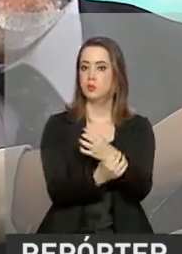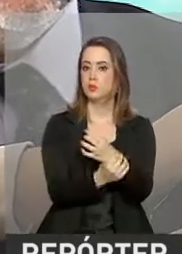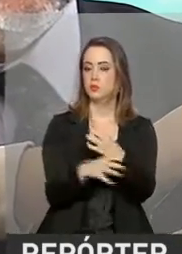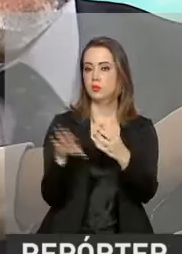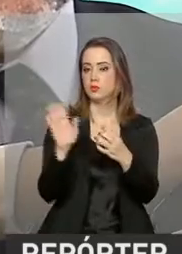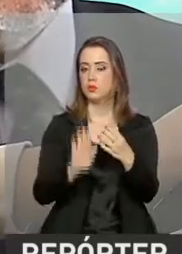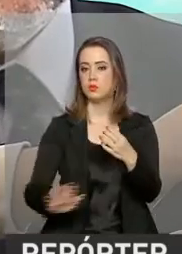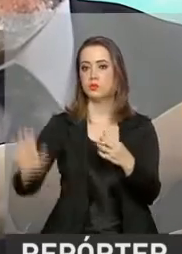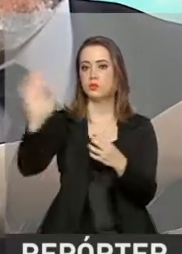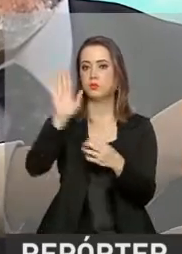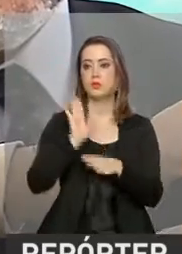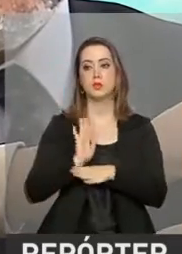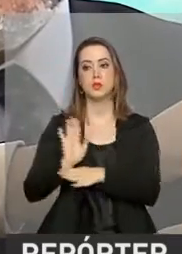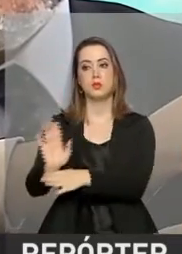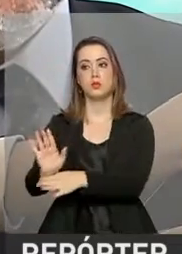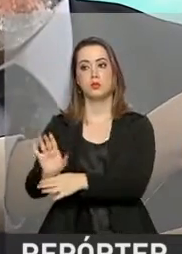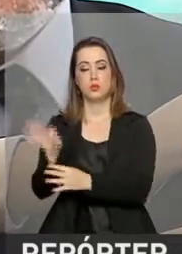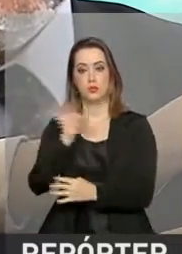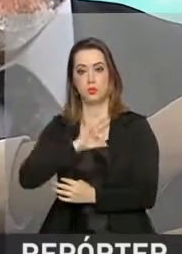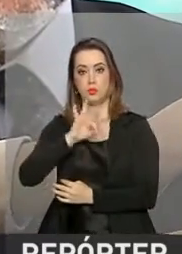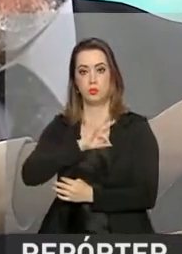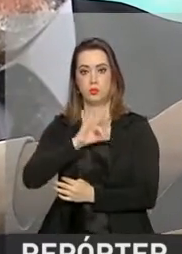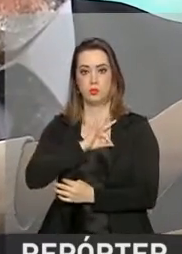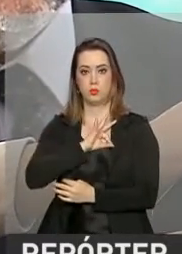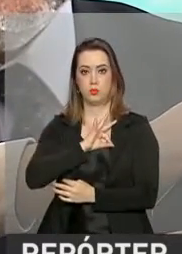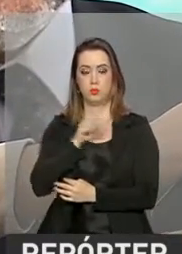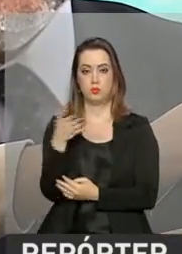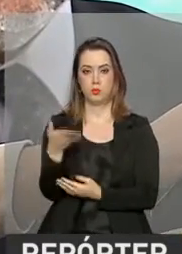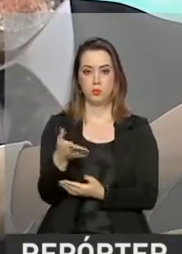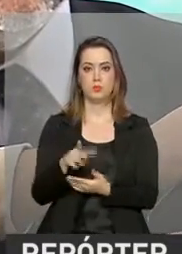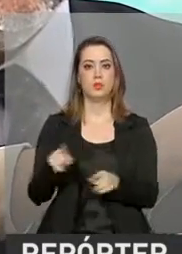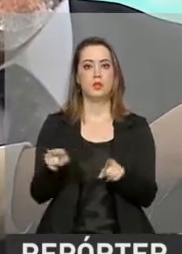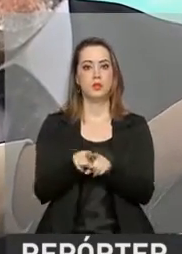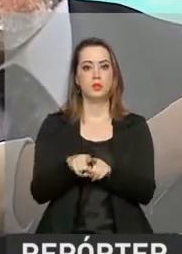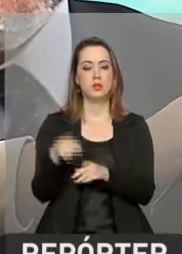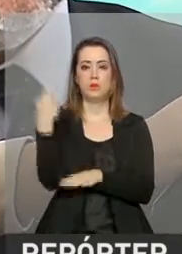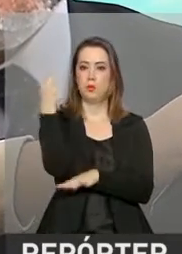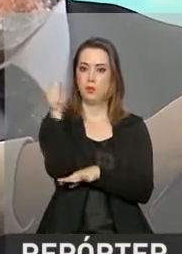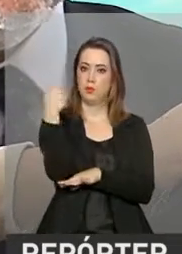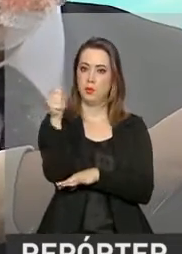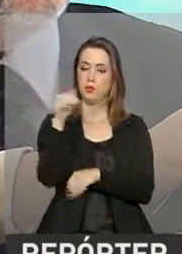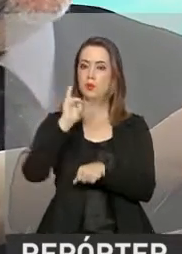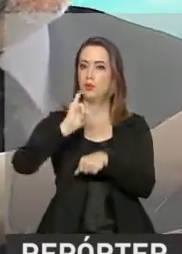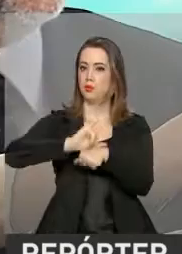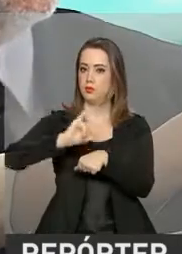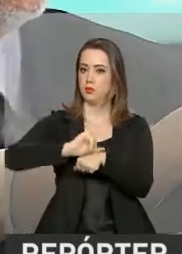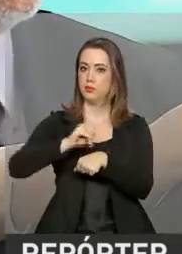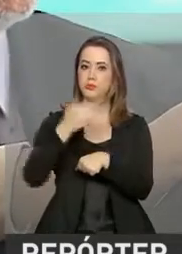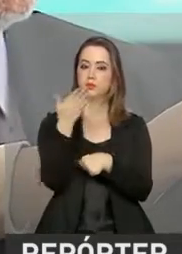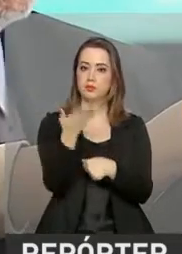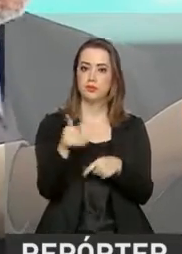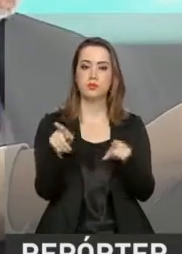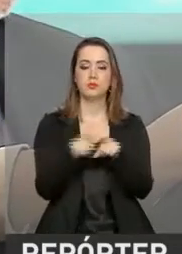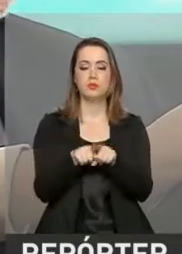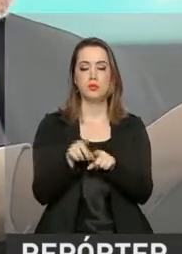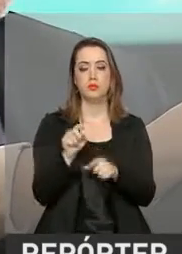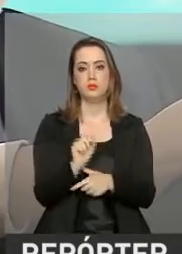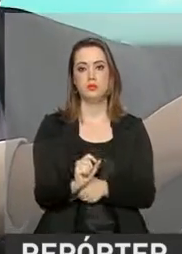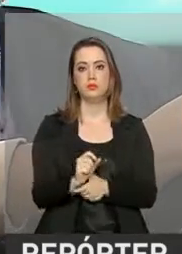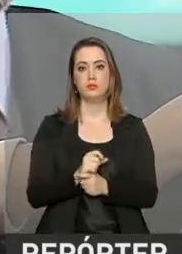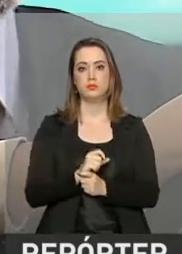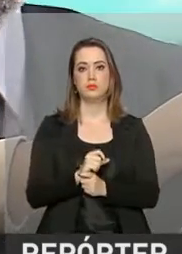a brigada militar em porto alegre e na região metropolitana e que